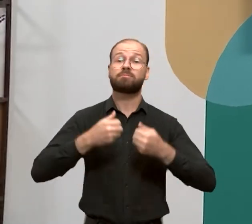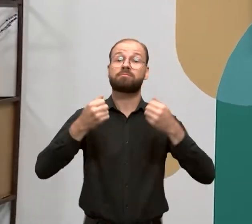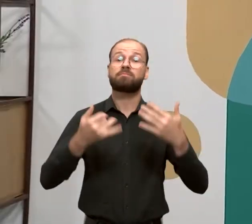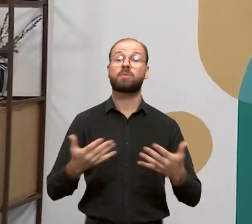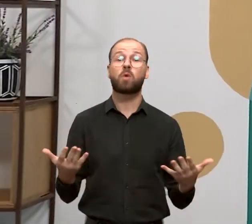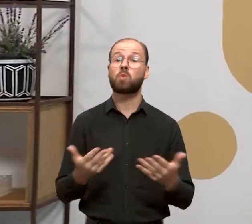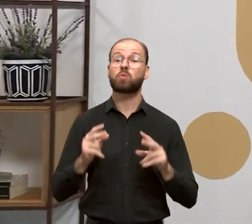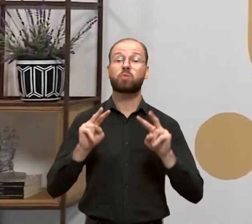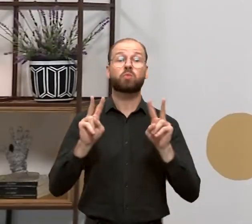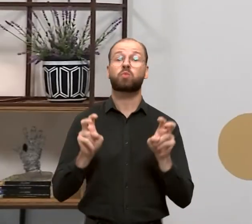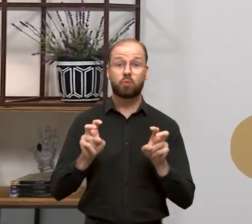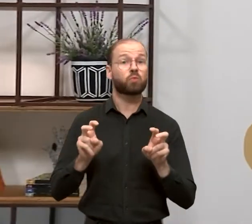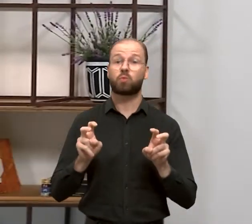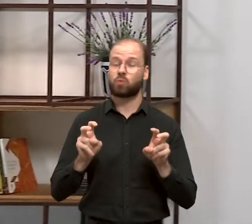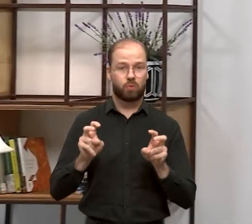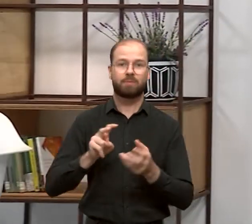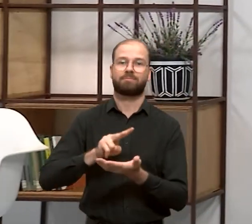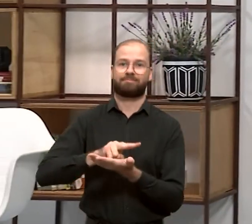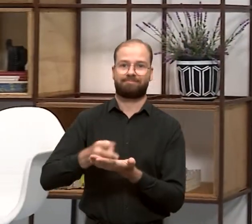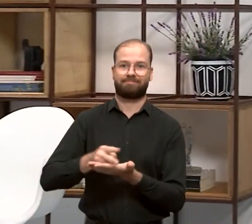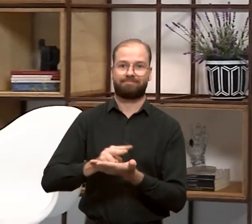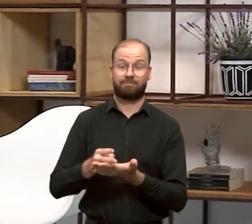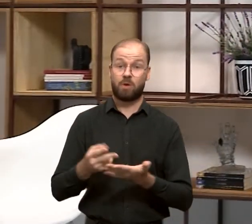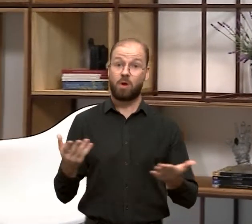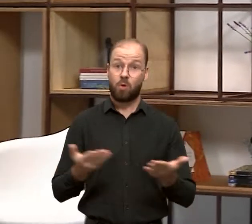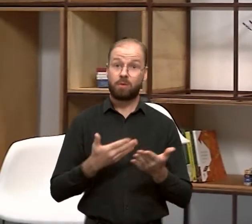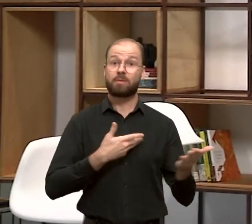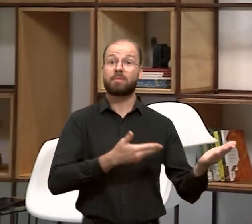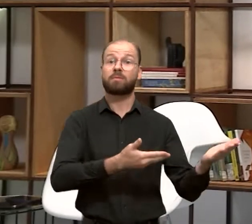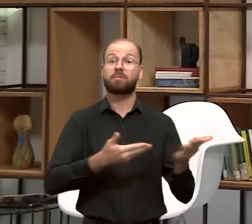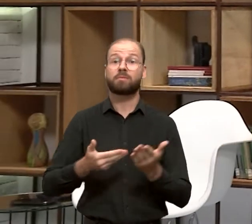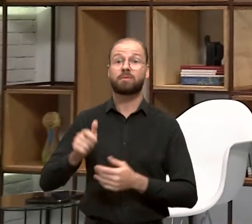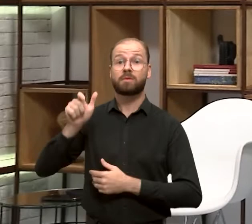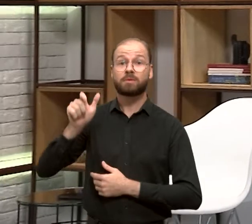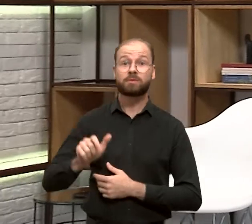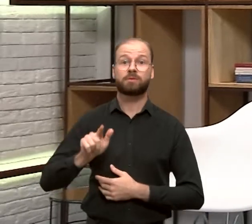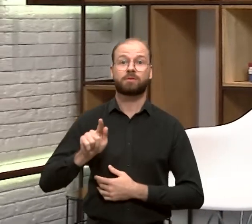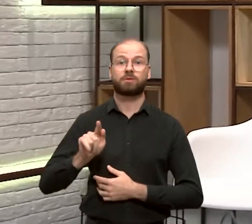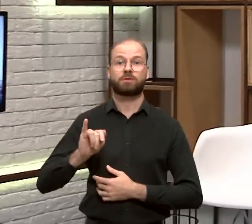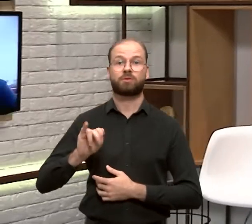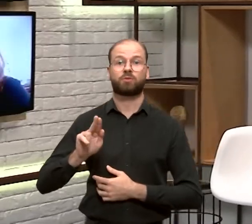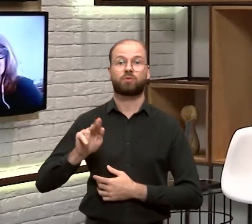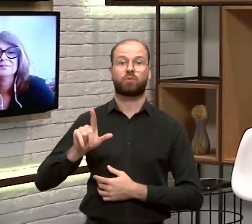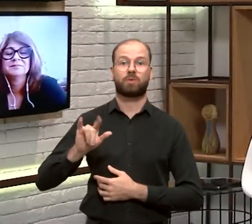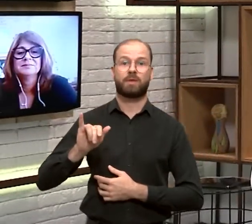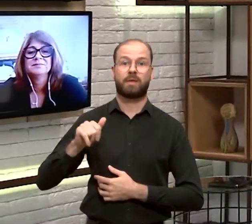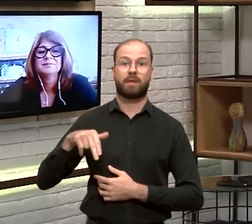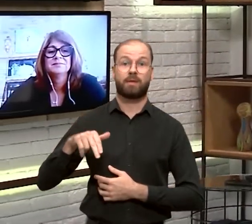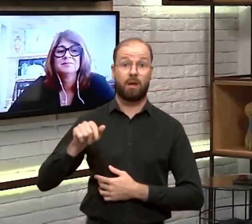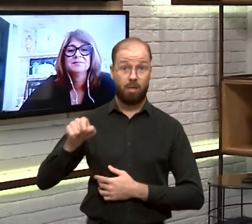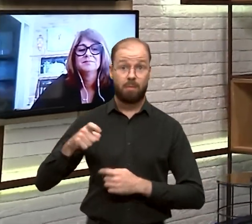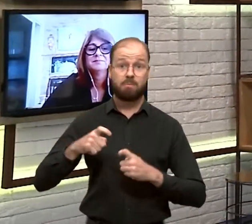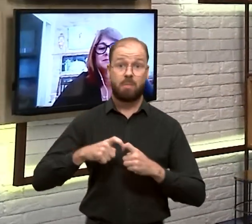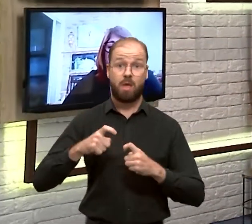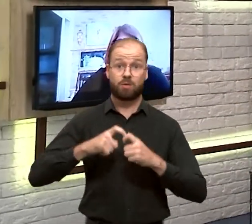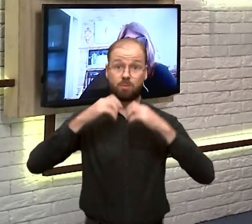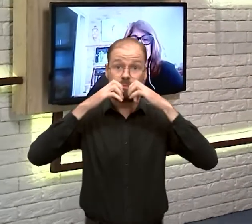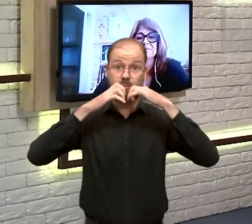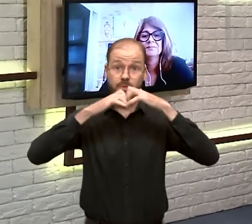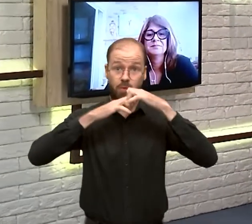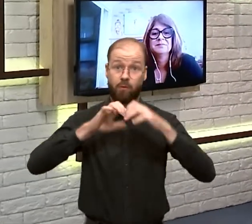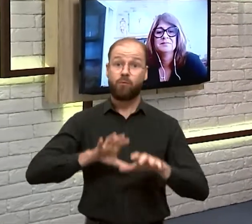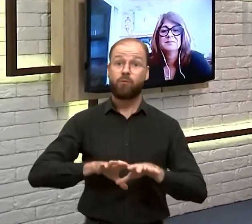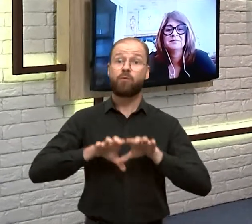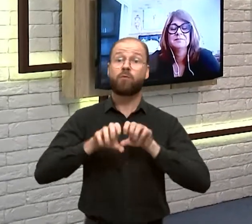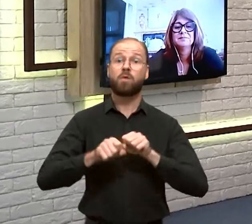insônia. E está com a gente para falar sobre isso a Juliana Macedo, que é neurologista formada pela UFG e especialista em medicina